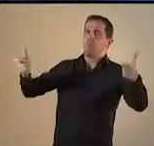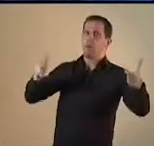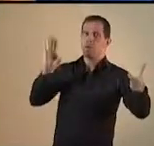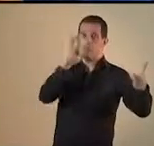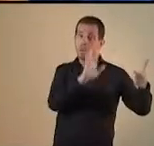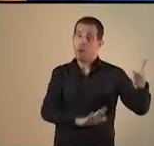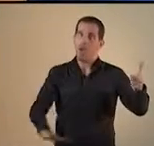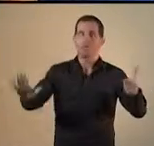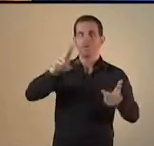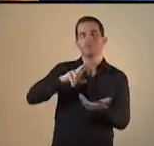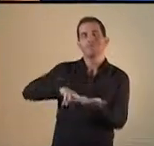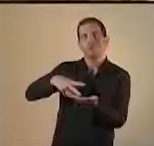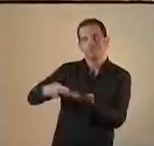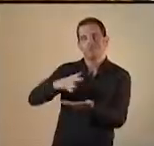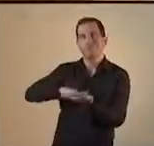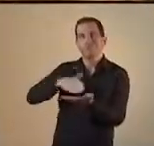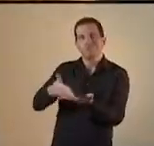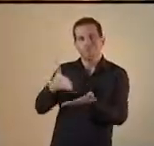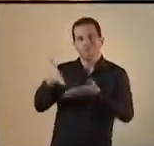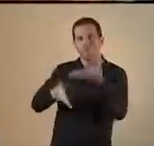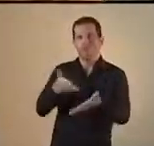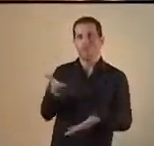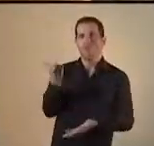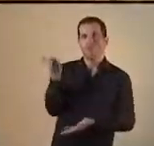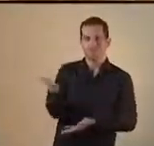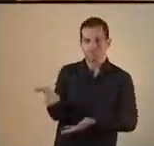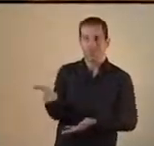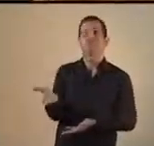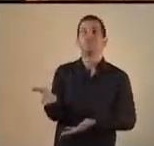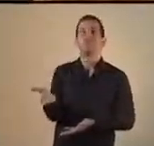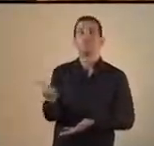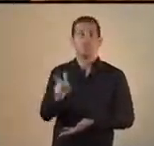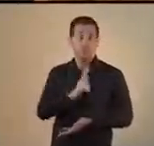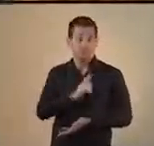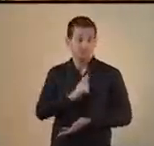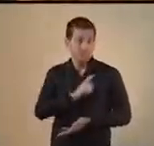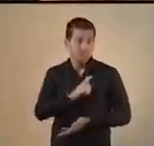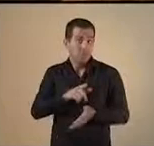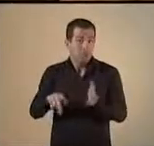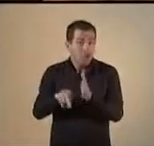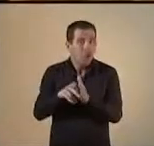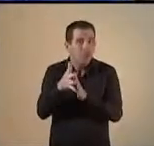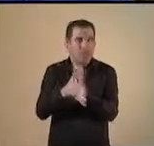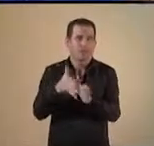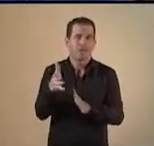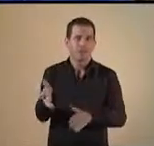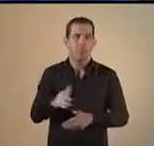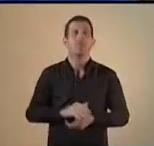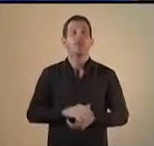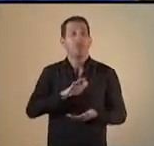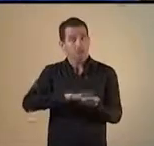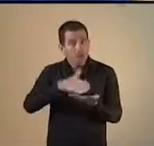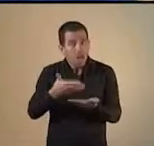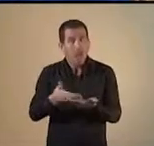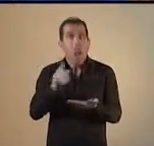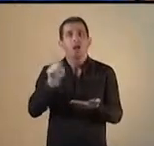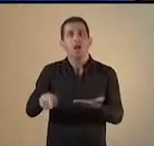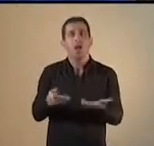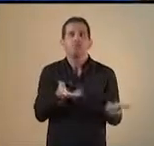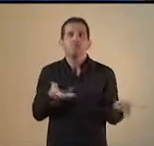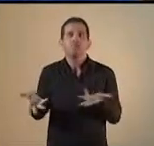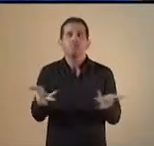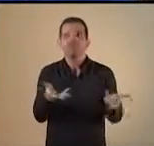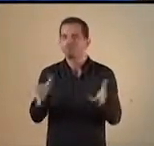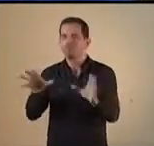todo o país: o tradutor ou intérprete da língua brasileira de sinais, a Libras. O intérprete é aquela pessoa que